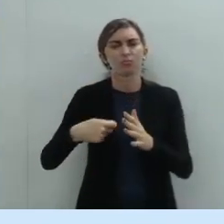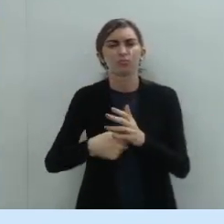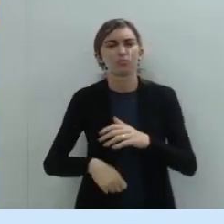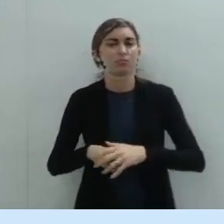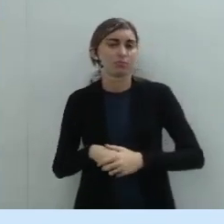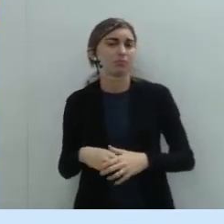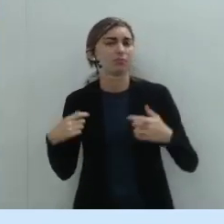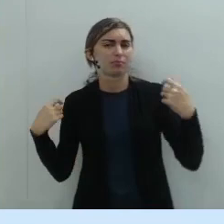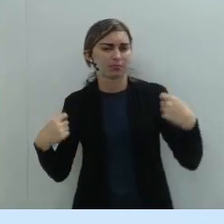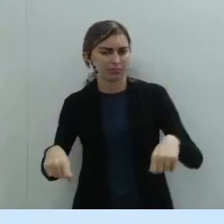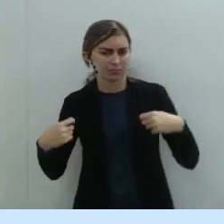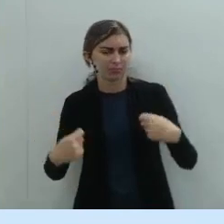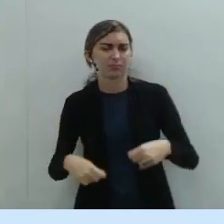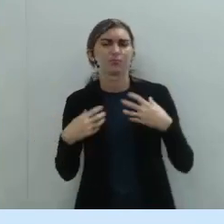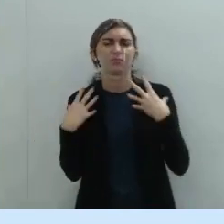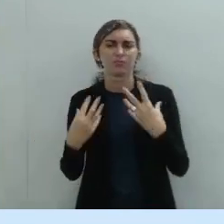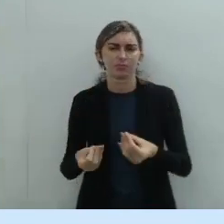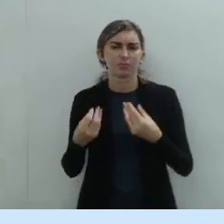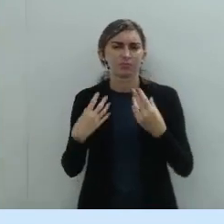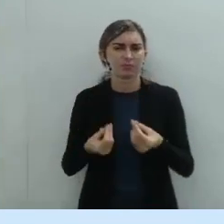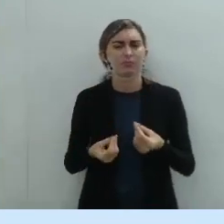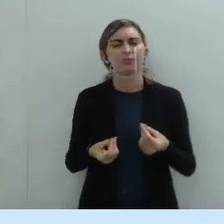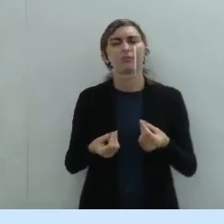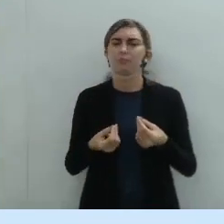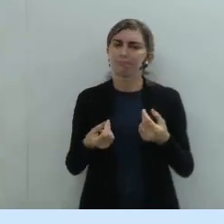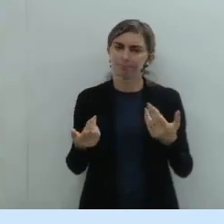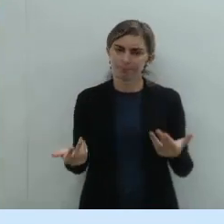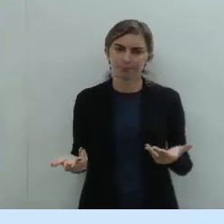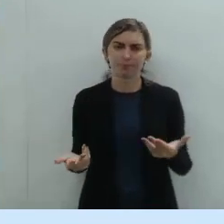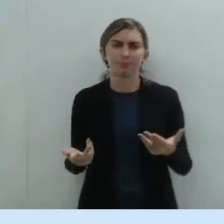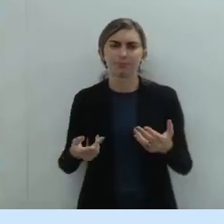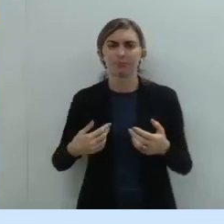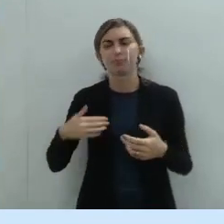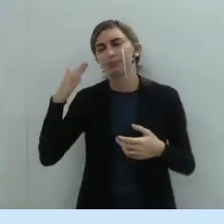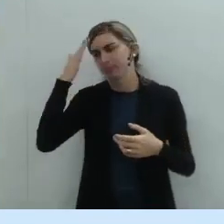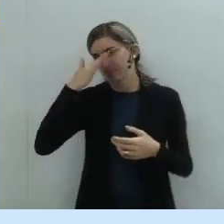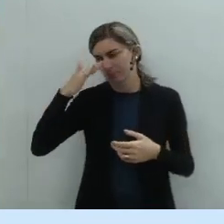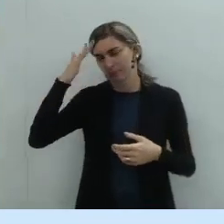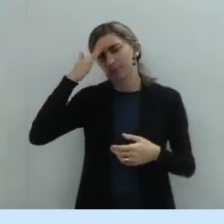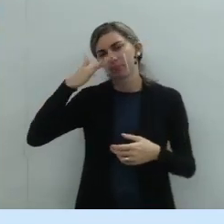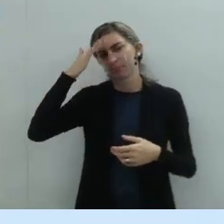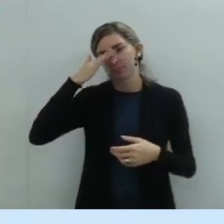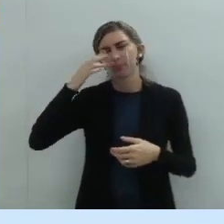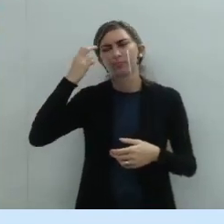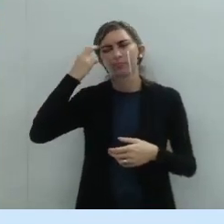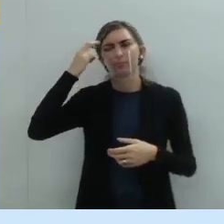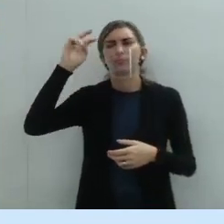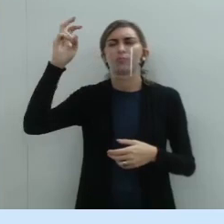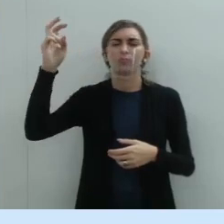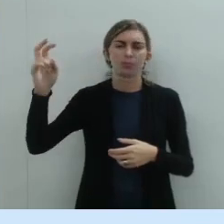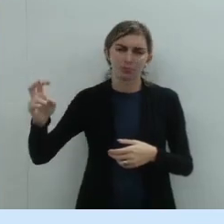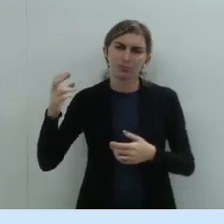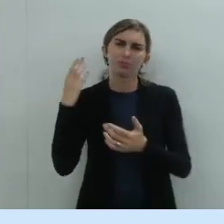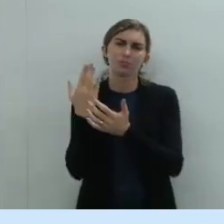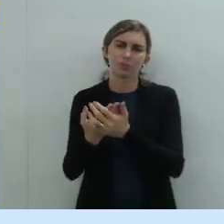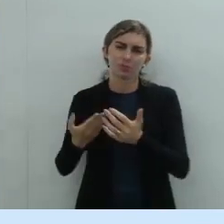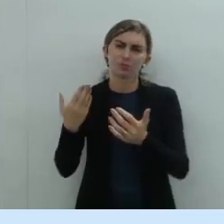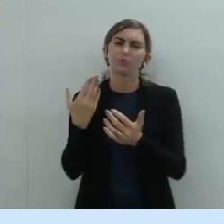Então a gente precisa muito ainda compreender essa cultura, a gente precisa